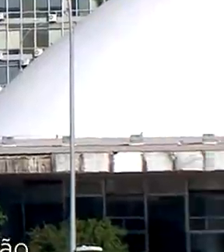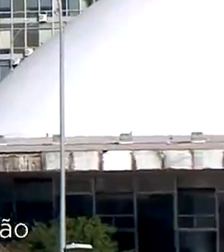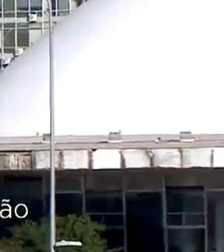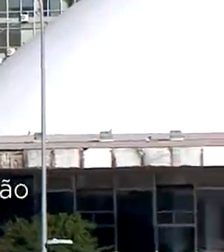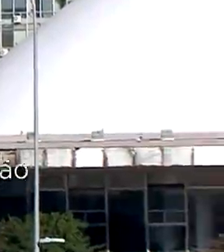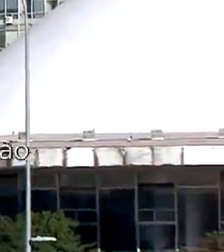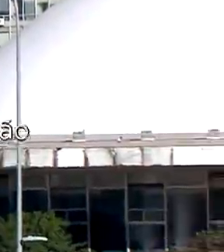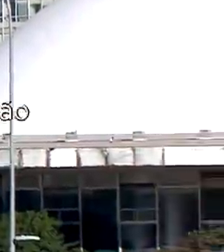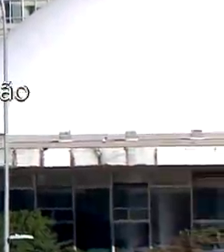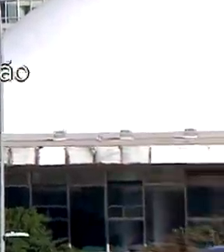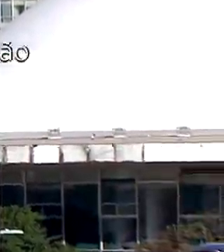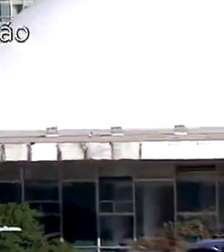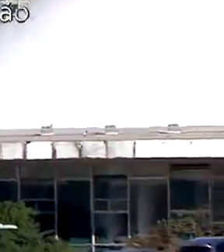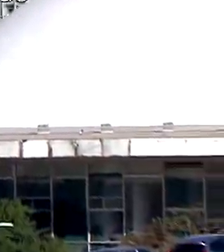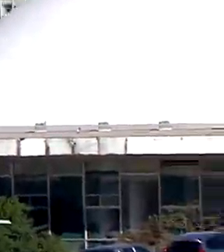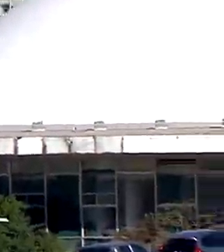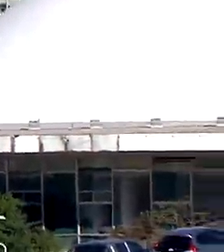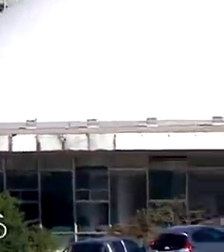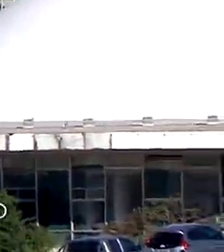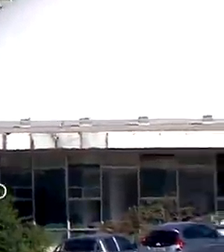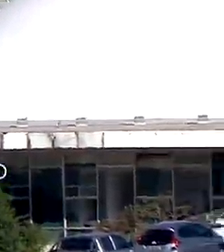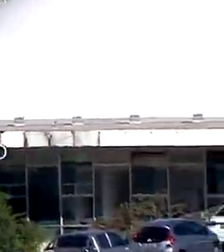E aí